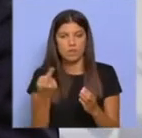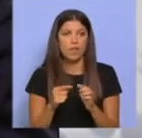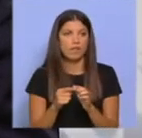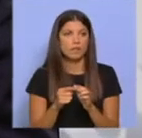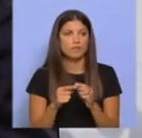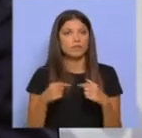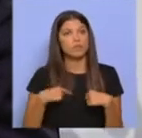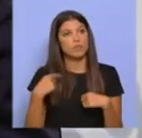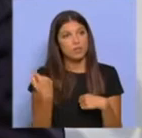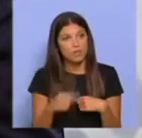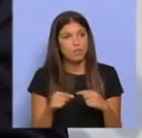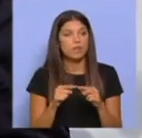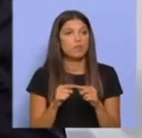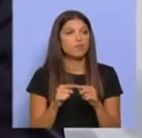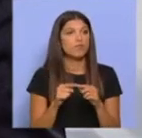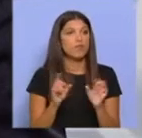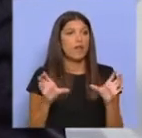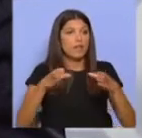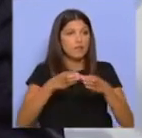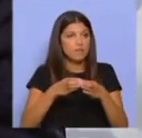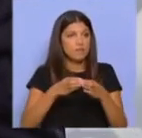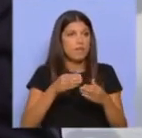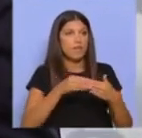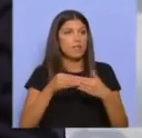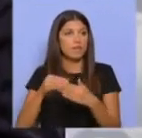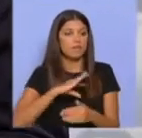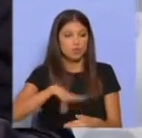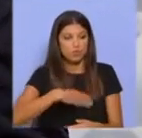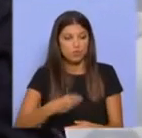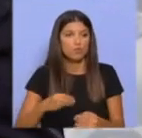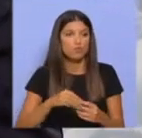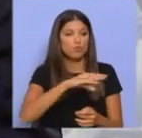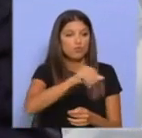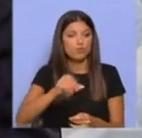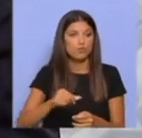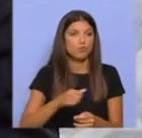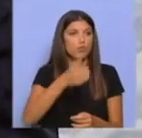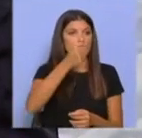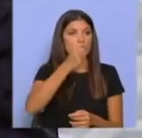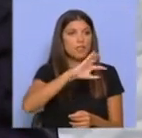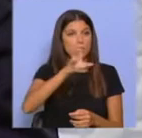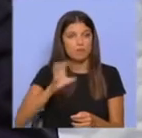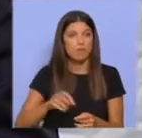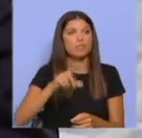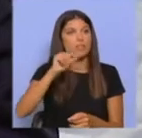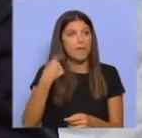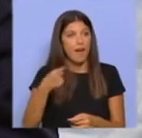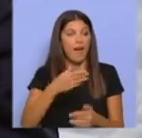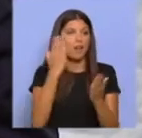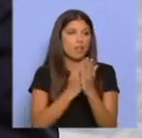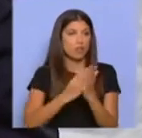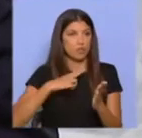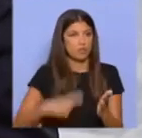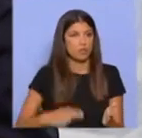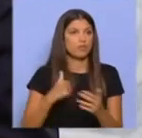Academia de Líderes Ubuntu, que hoje está presente em 15 países, que cresce de uma forma muito significativa nas escolas portuguesas,